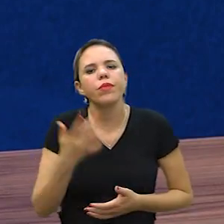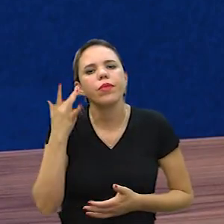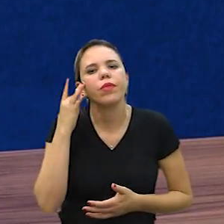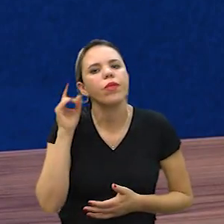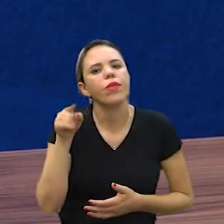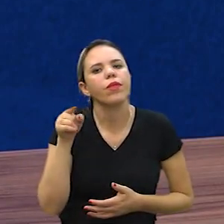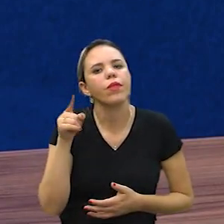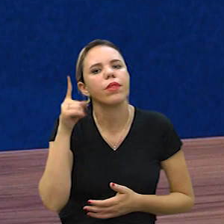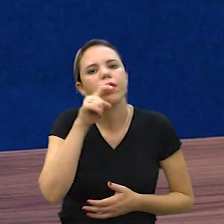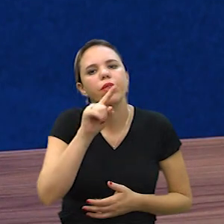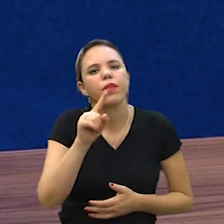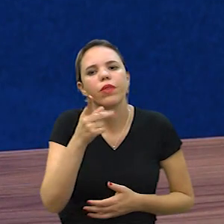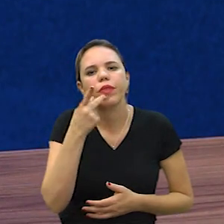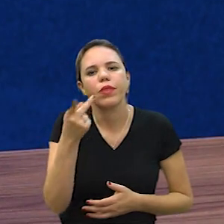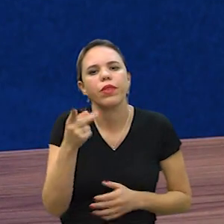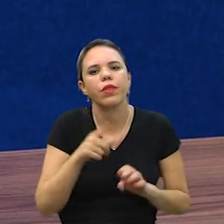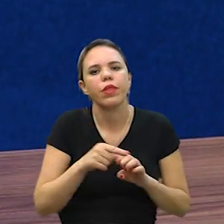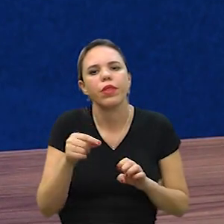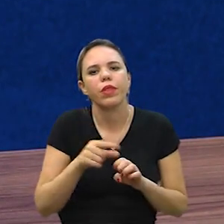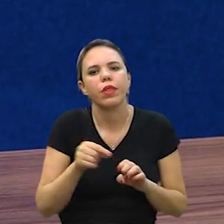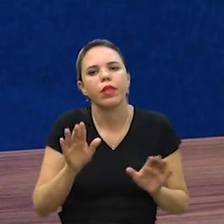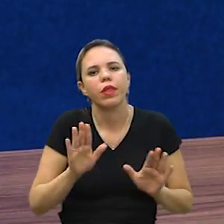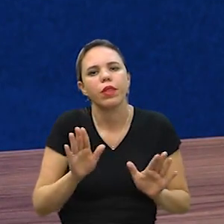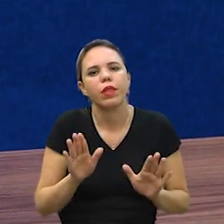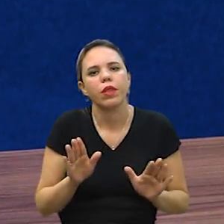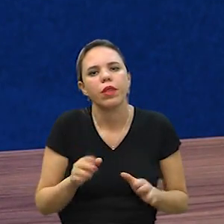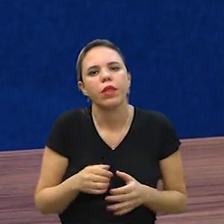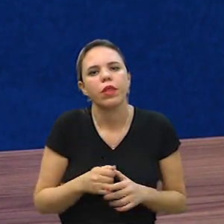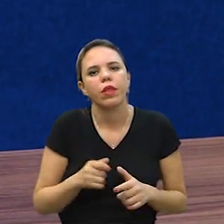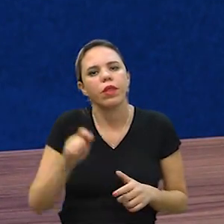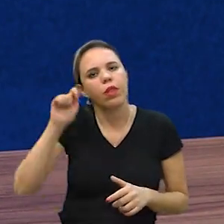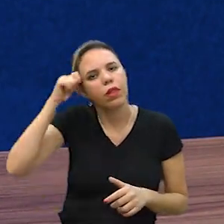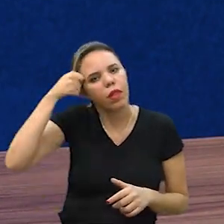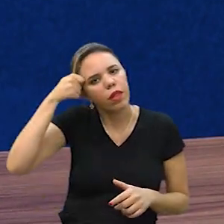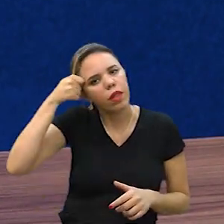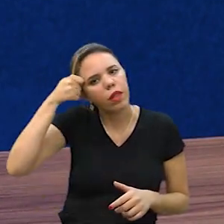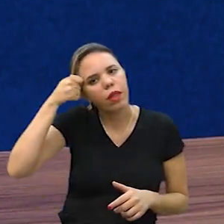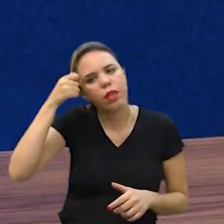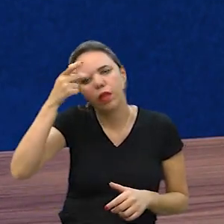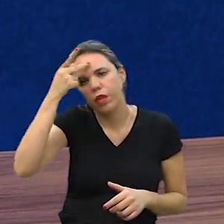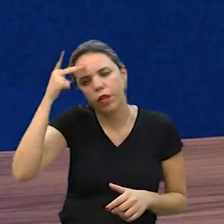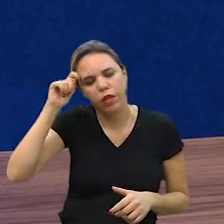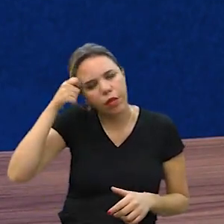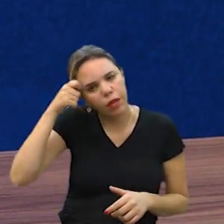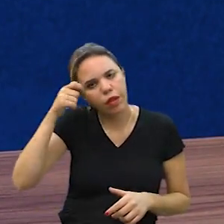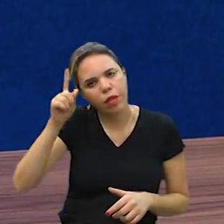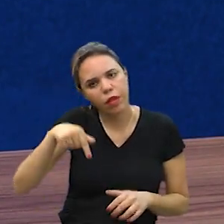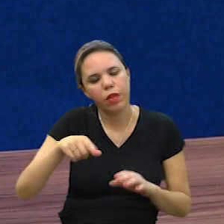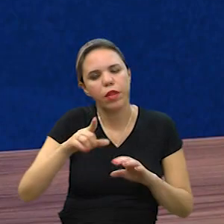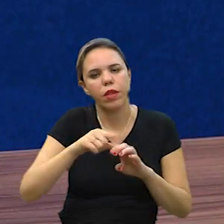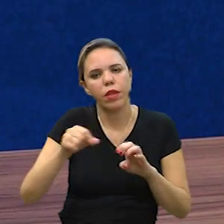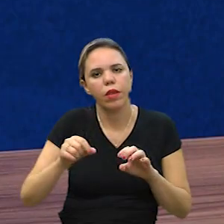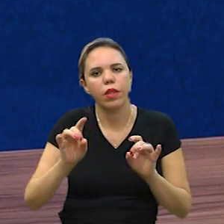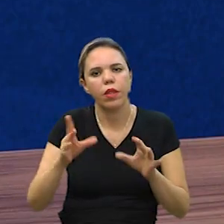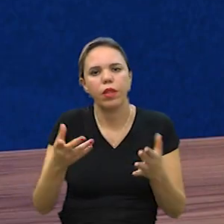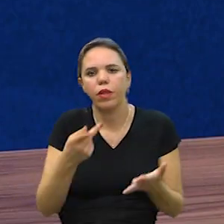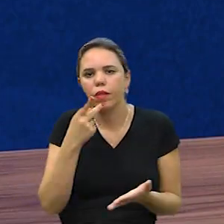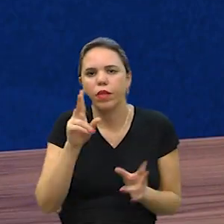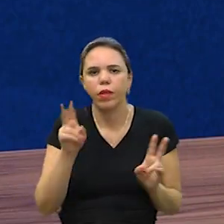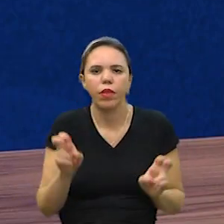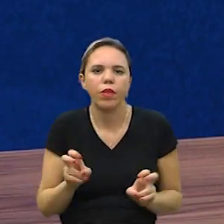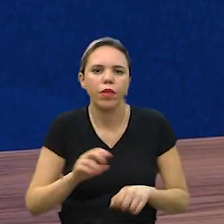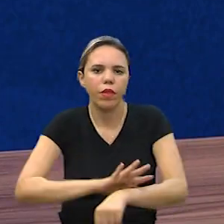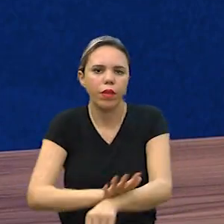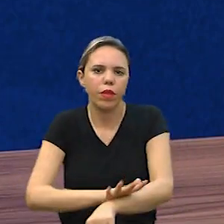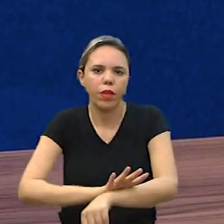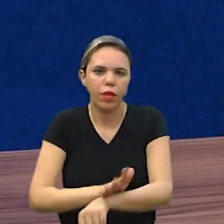difícil não falarmos de empreendedorismo, de afroempreendedorismo, especialmente, e não mencionar a questão